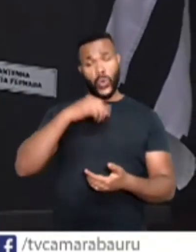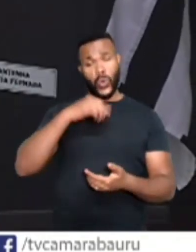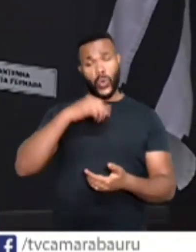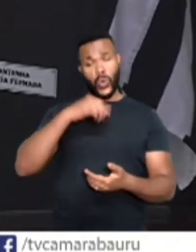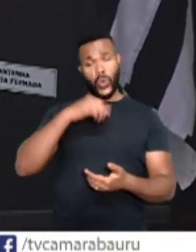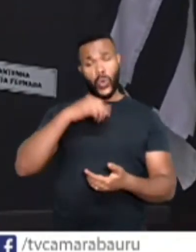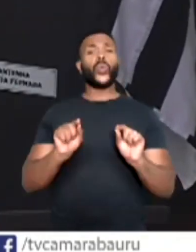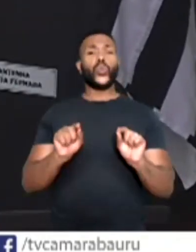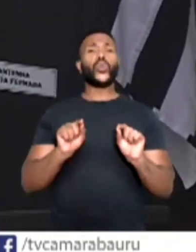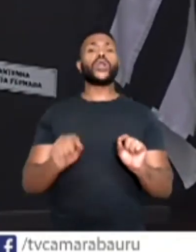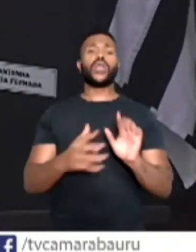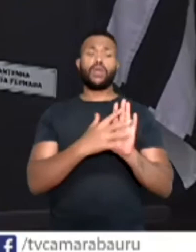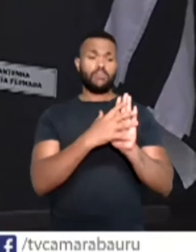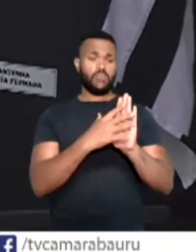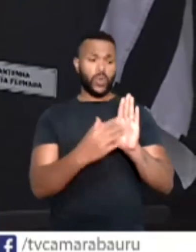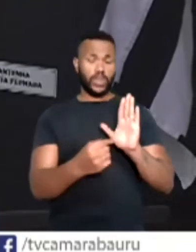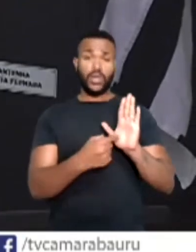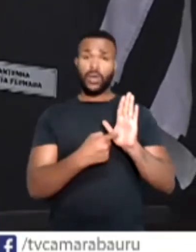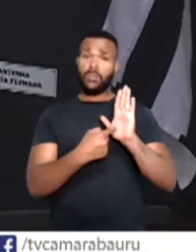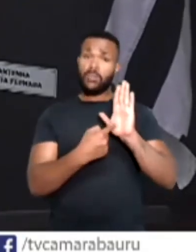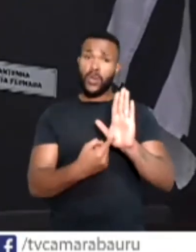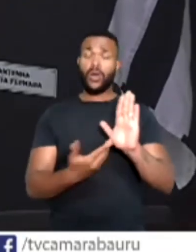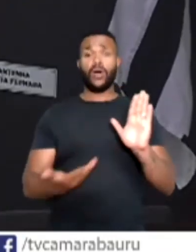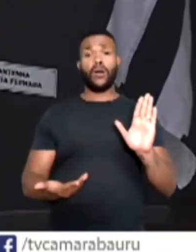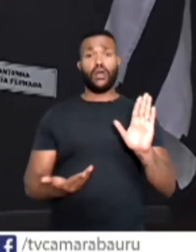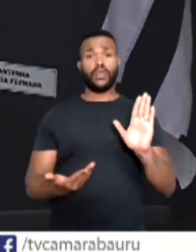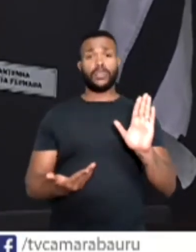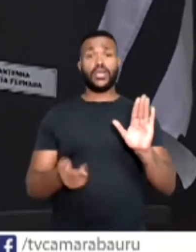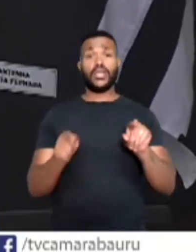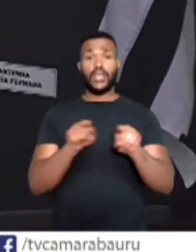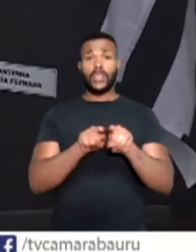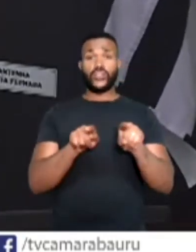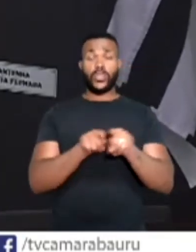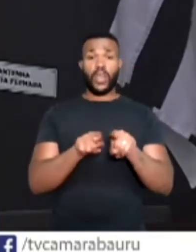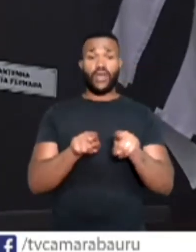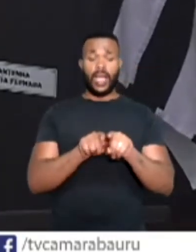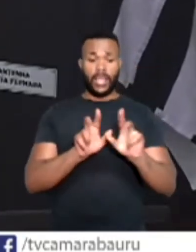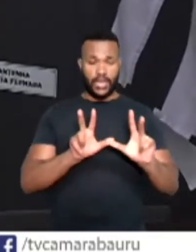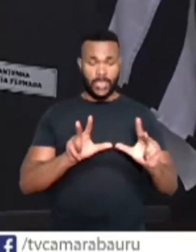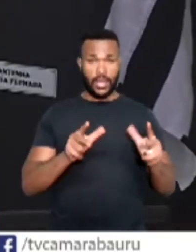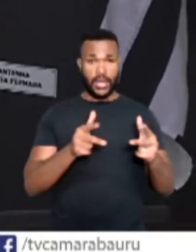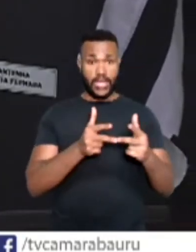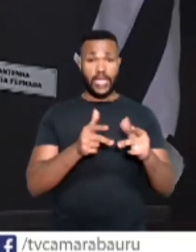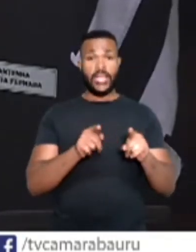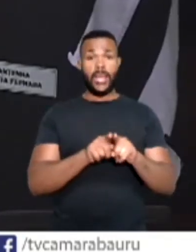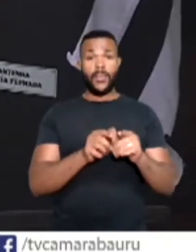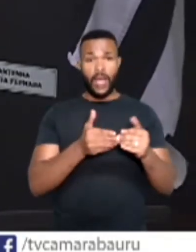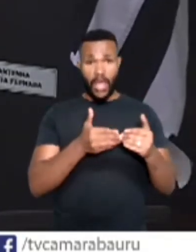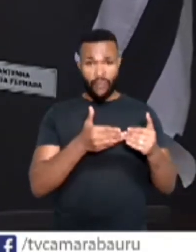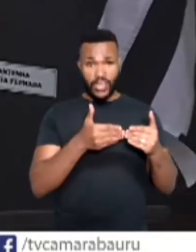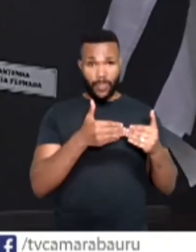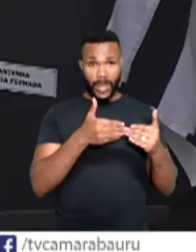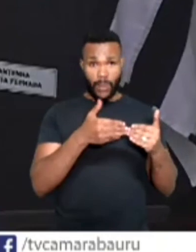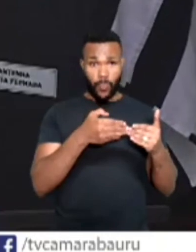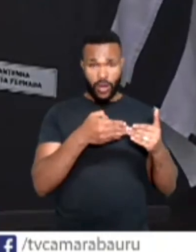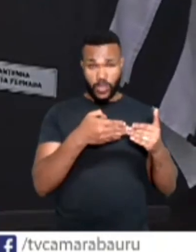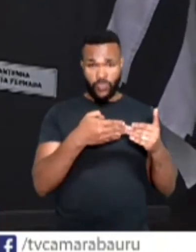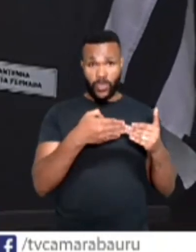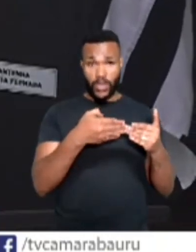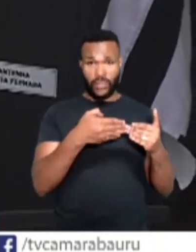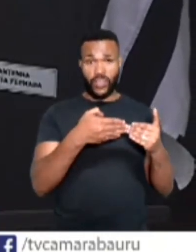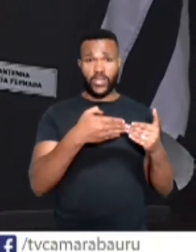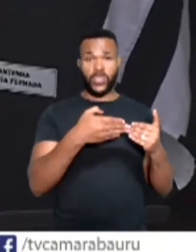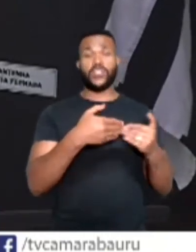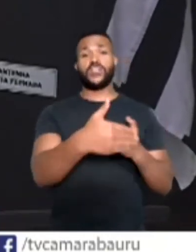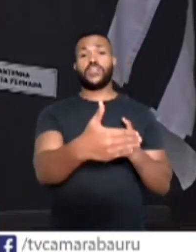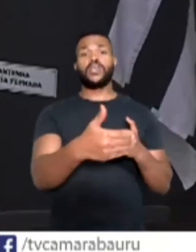é buscando, né, o exemplo dentro de casa. A gente começa de casa para que realmente